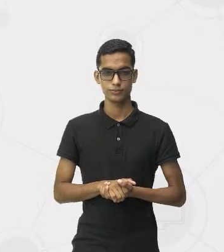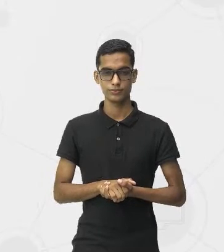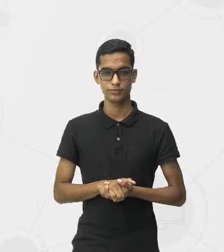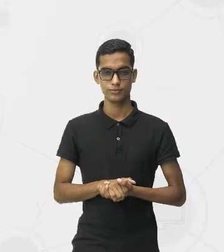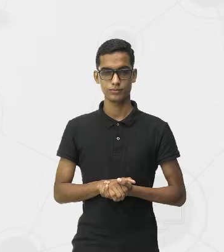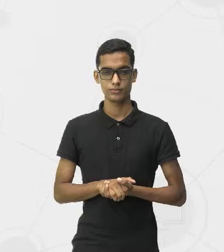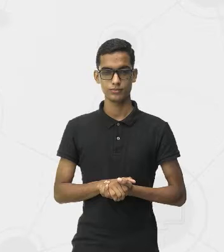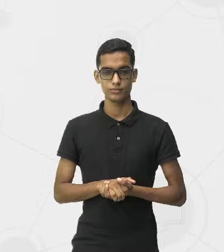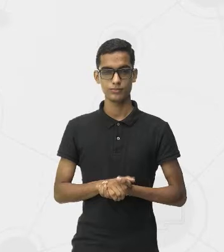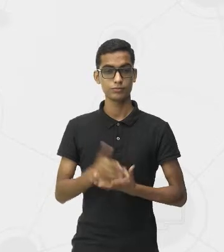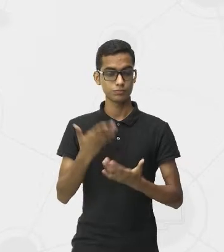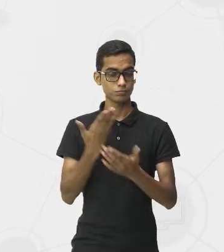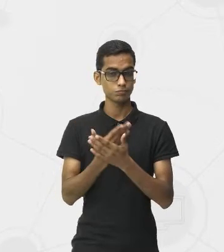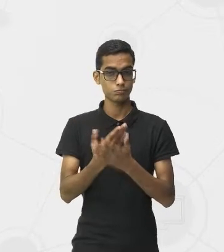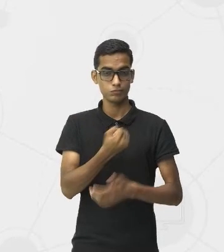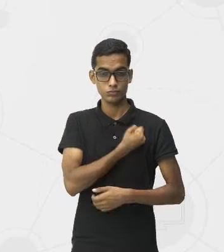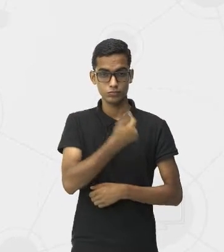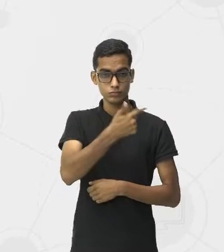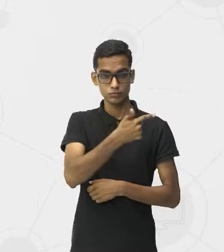Aula